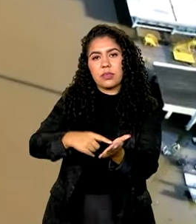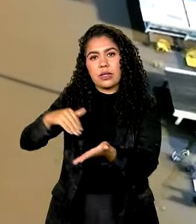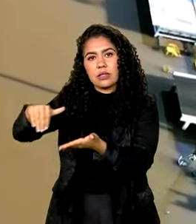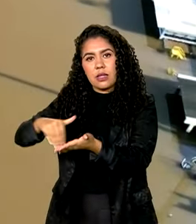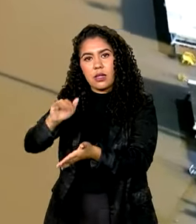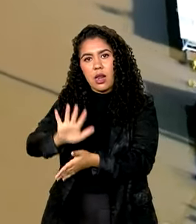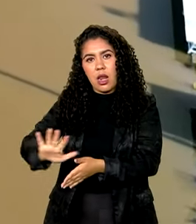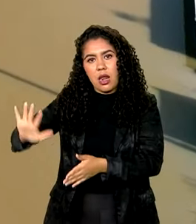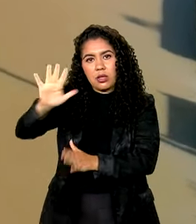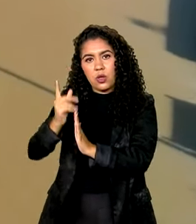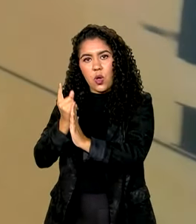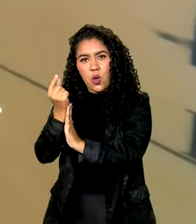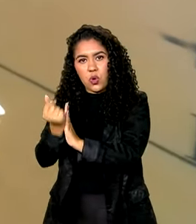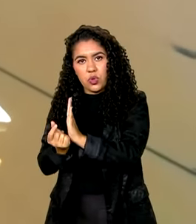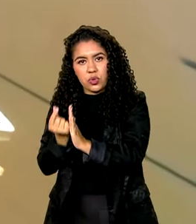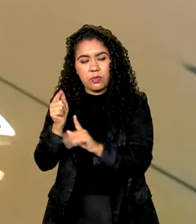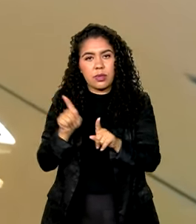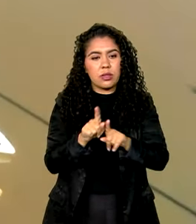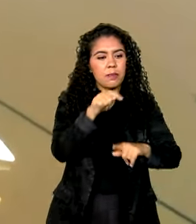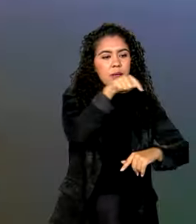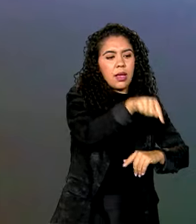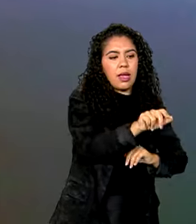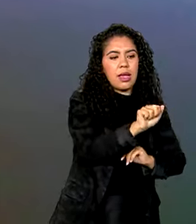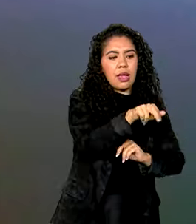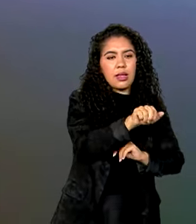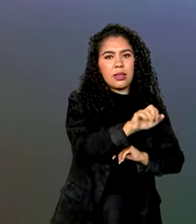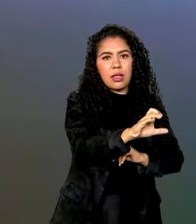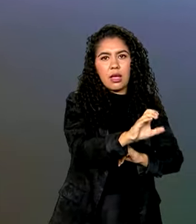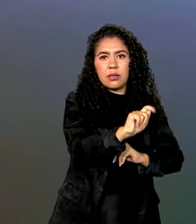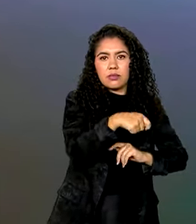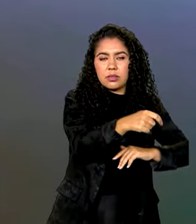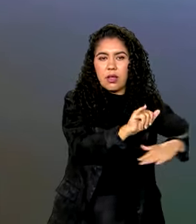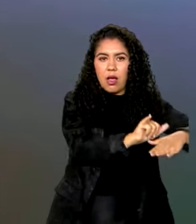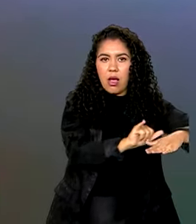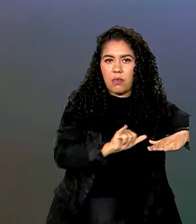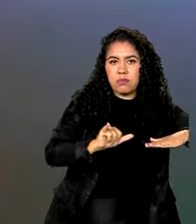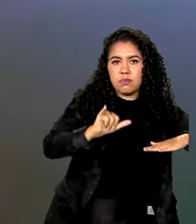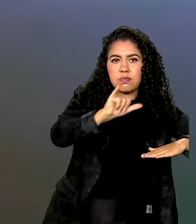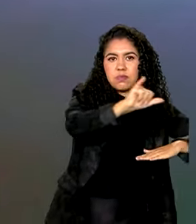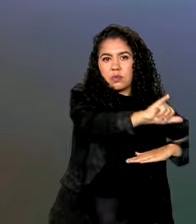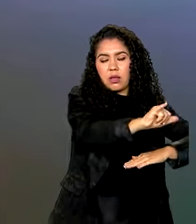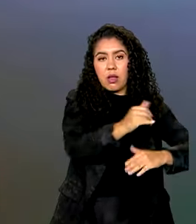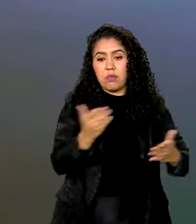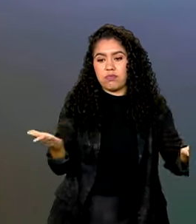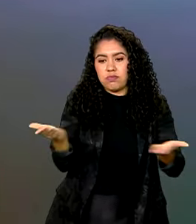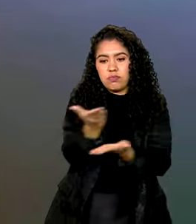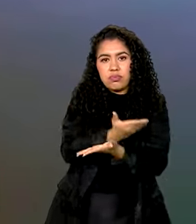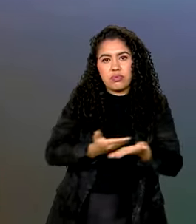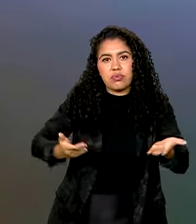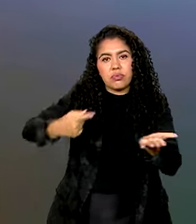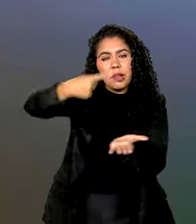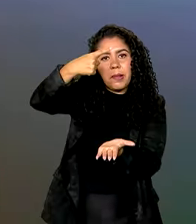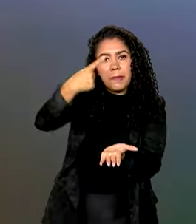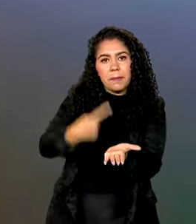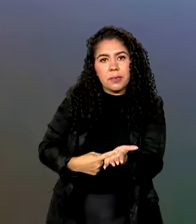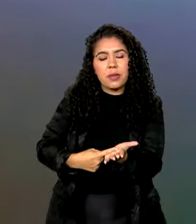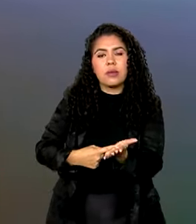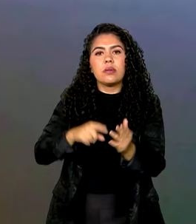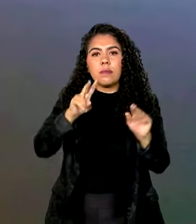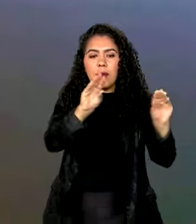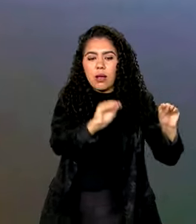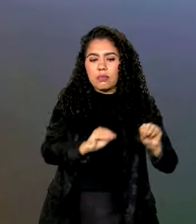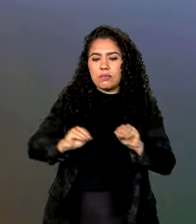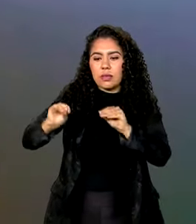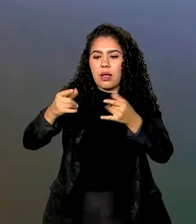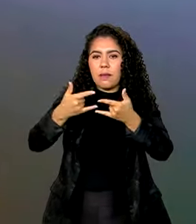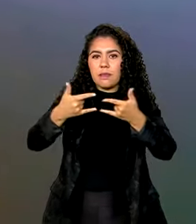Consumidor e a ANAC, Agência Nacional de Aviação Civil, para remarcação e reembolso de passagens aéreas sem